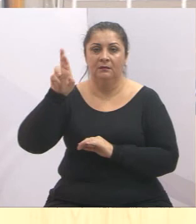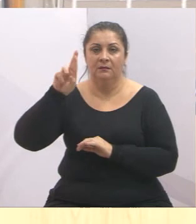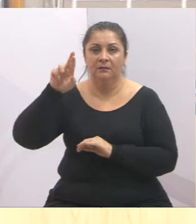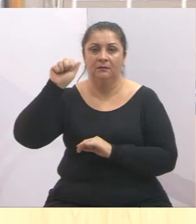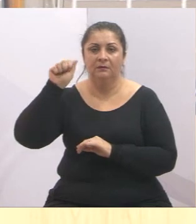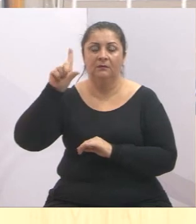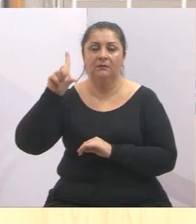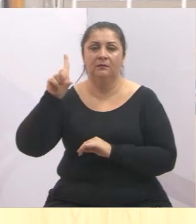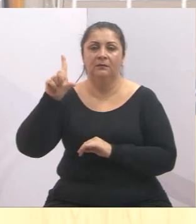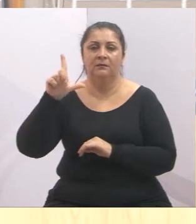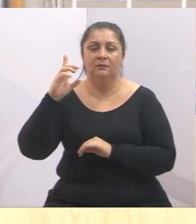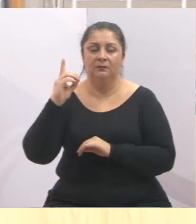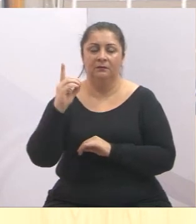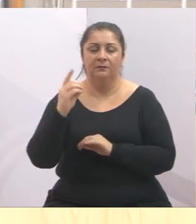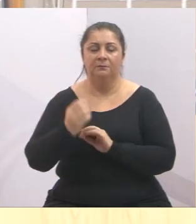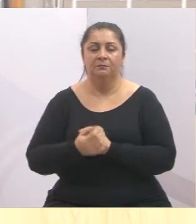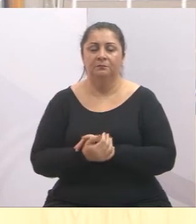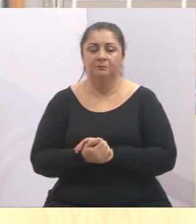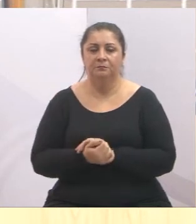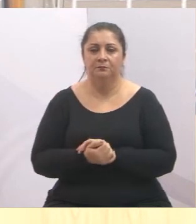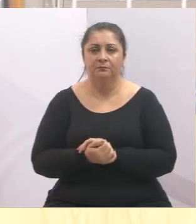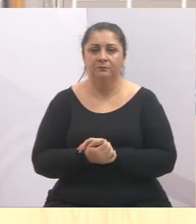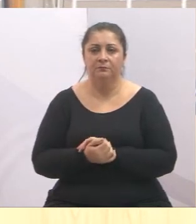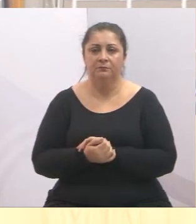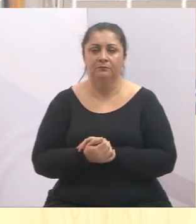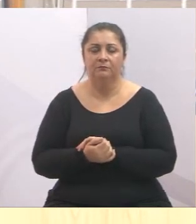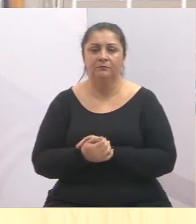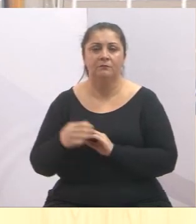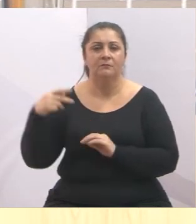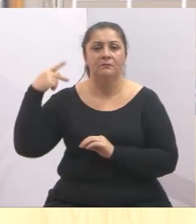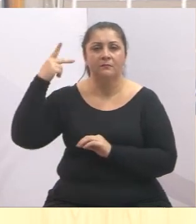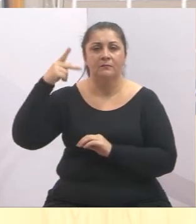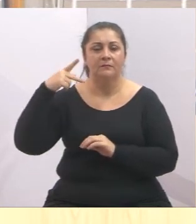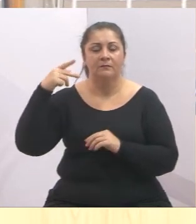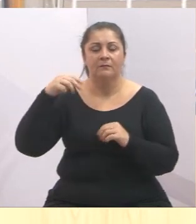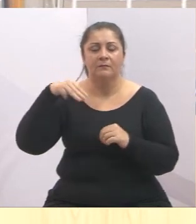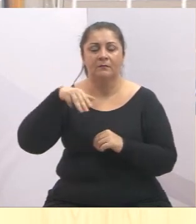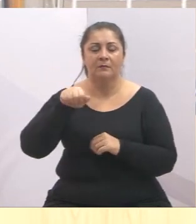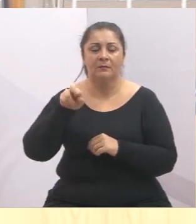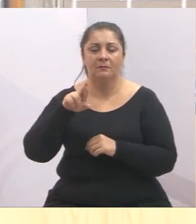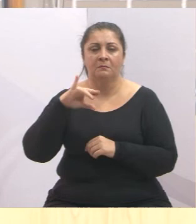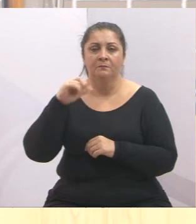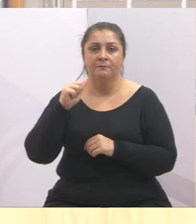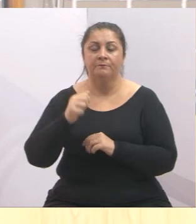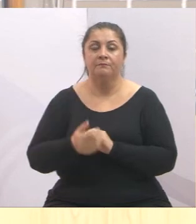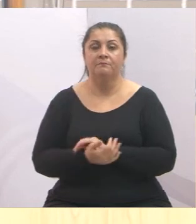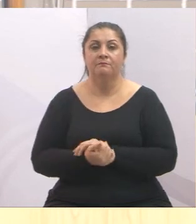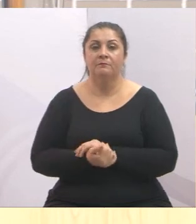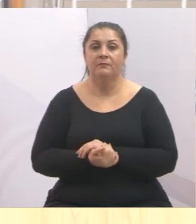Jobim Nascimento, formulado pela vereadora doutora Márcia Santos.